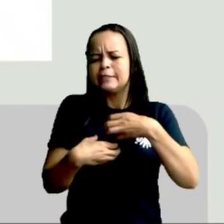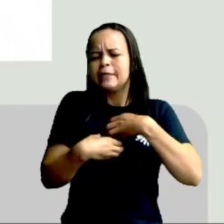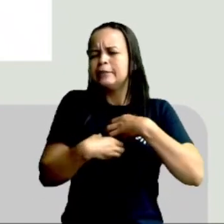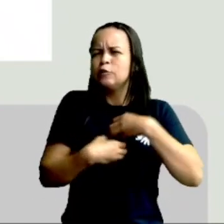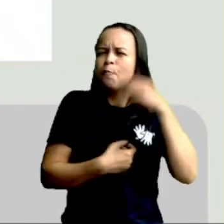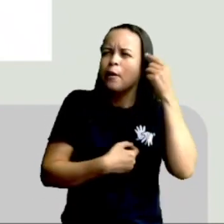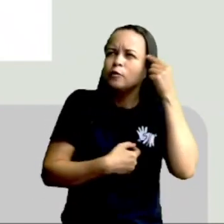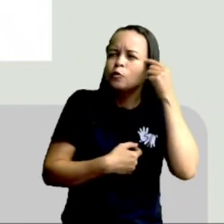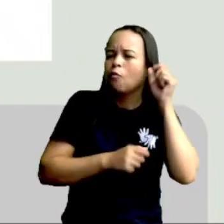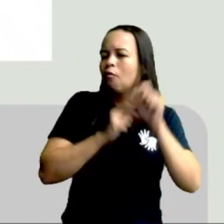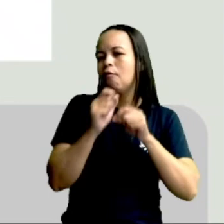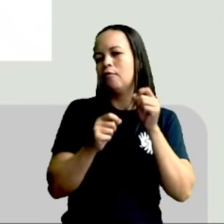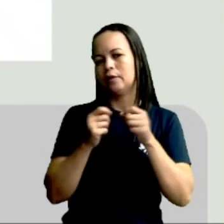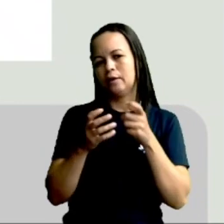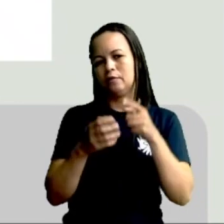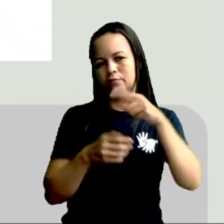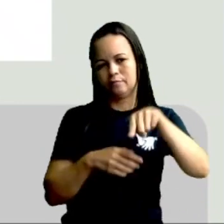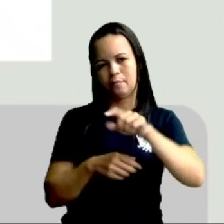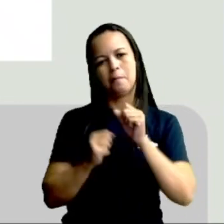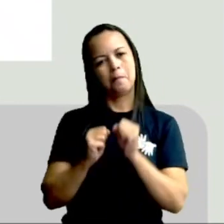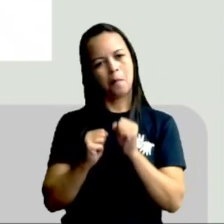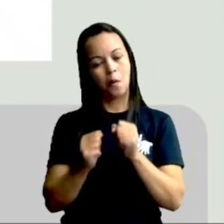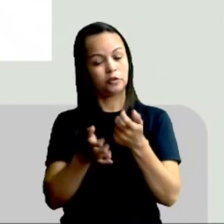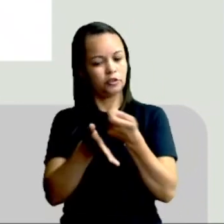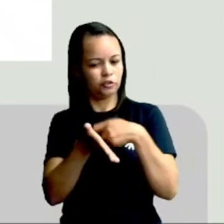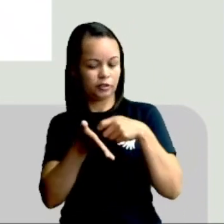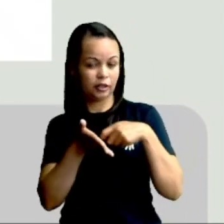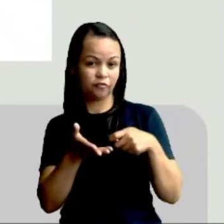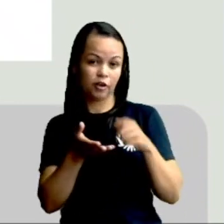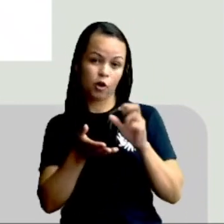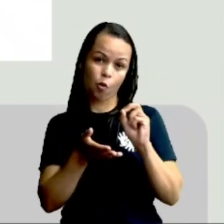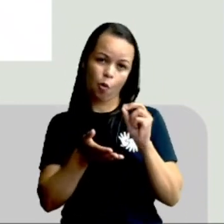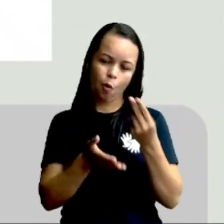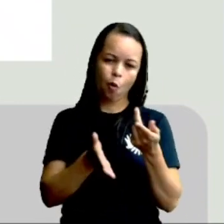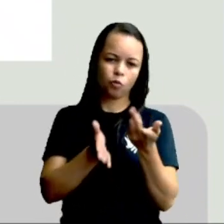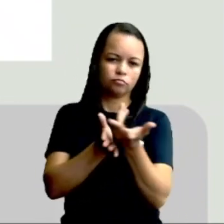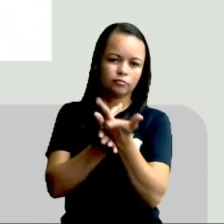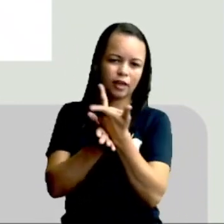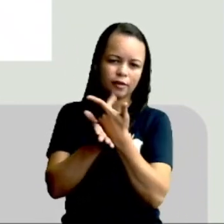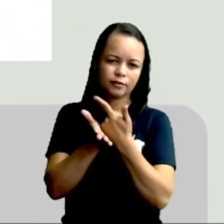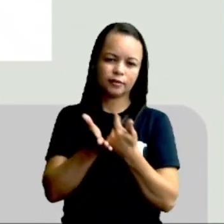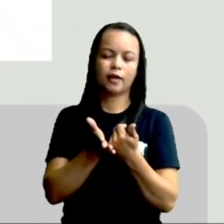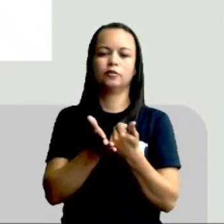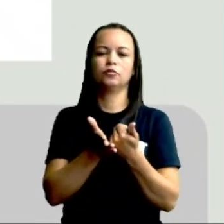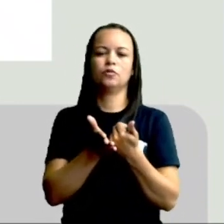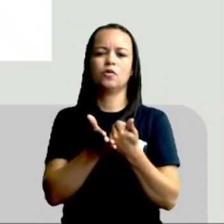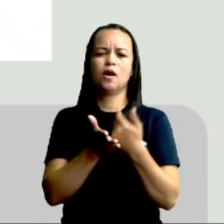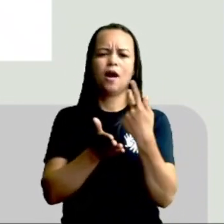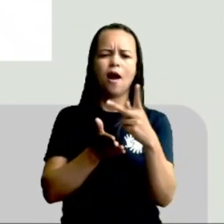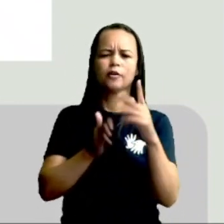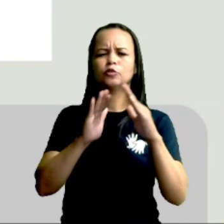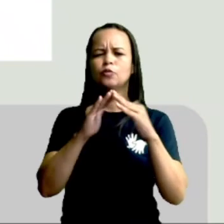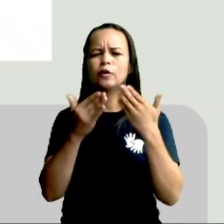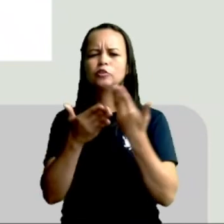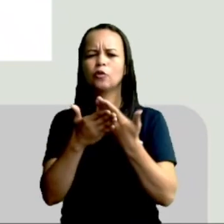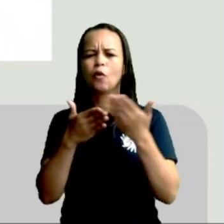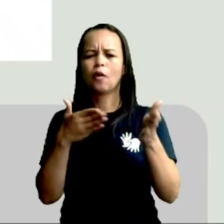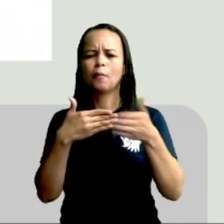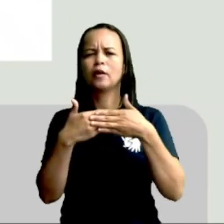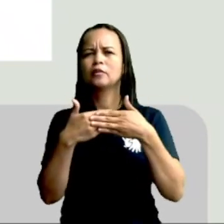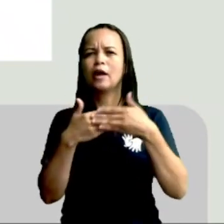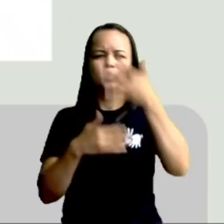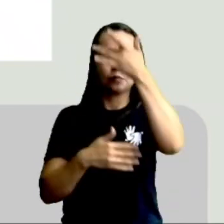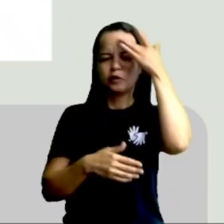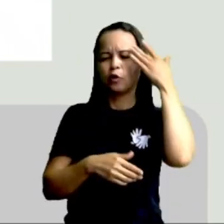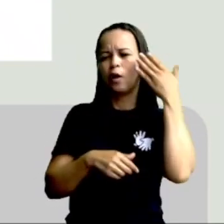você pensou? Você pode escrever ou você pode fazer um desenho. Quando a tua escola fechou, estava todo mundo normal, indo para